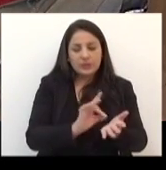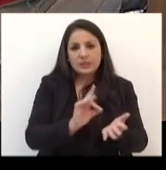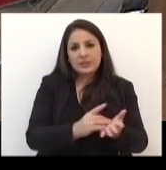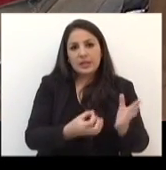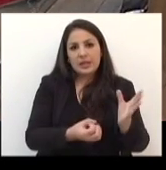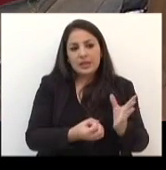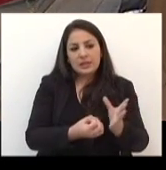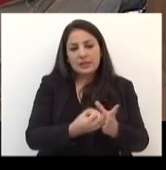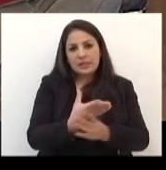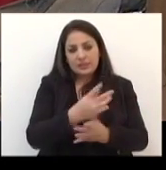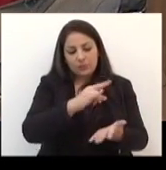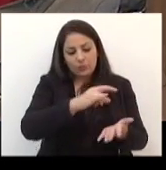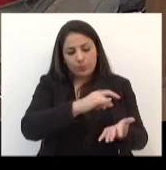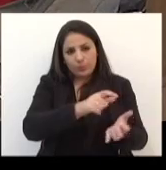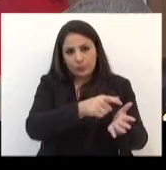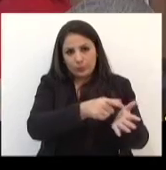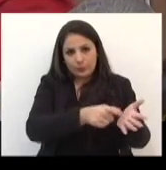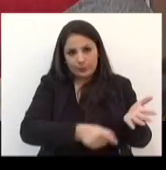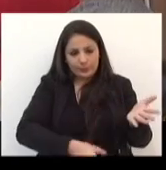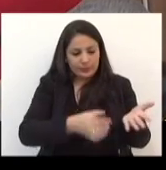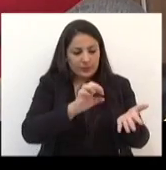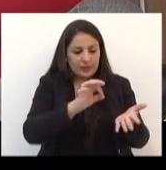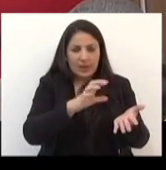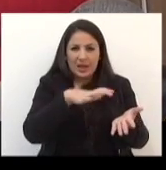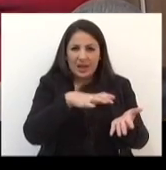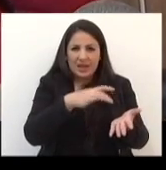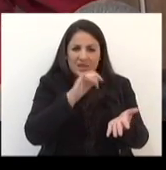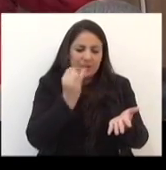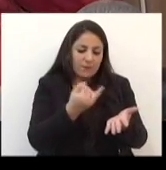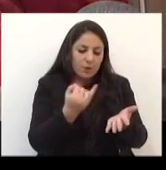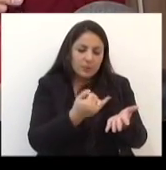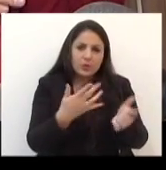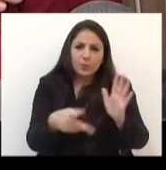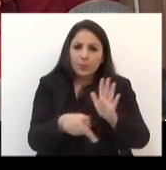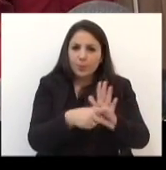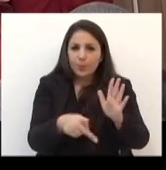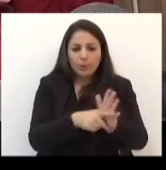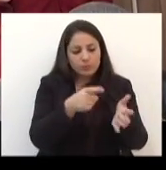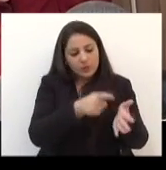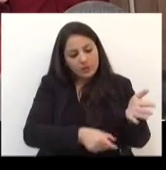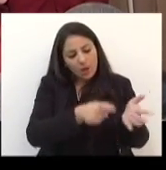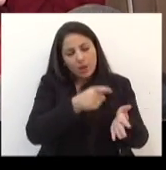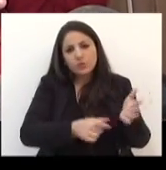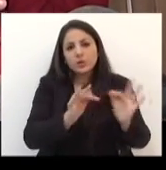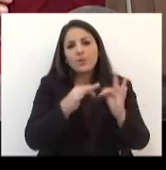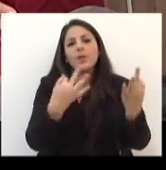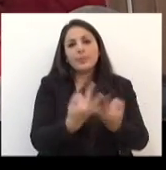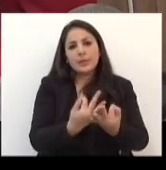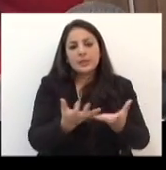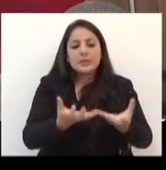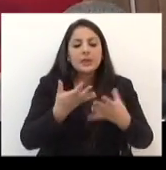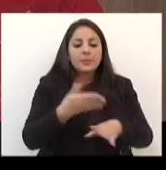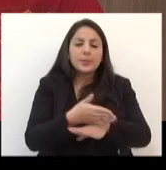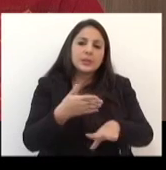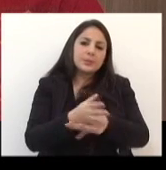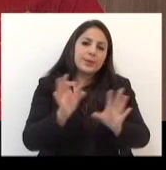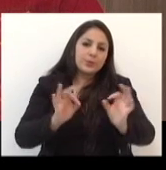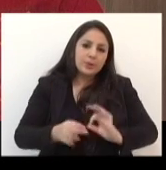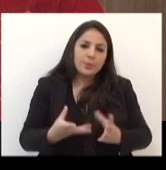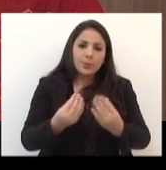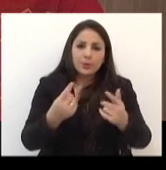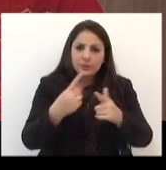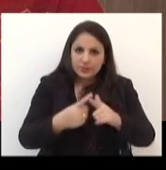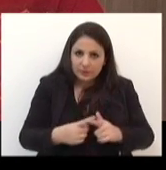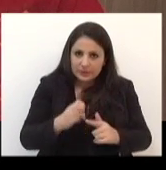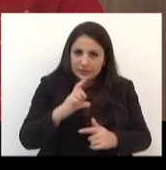a criação de uma ficha de cadastro com os dados das famílias que têm intenção de participar do programa. Muitas